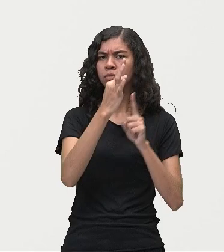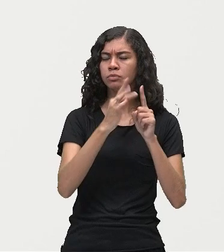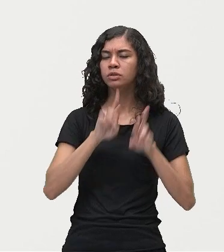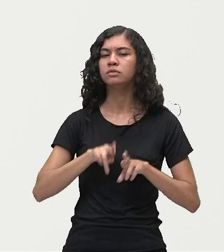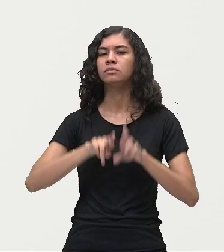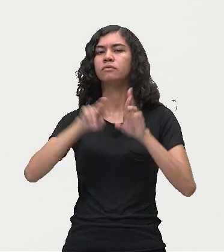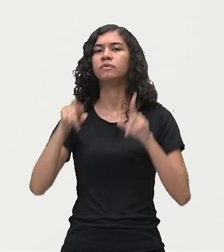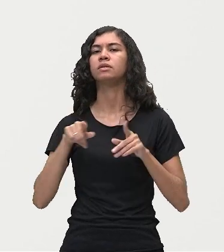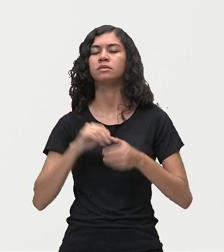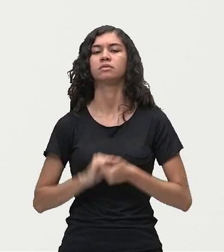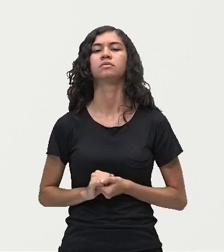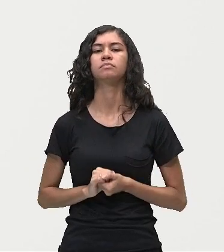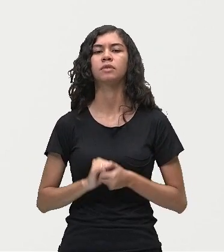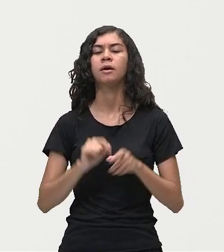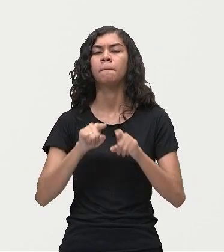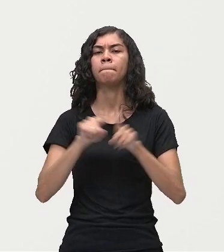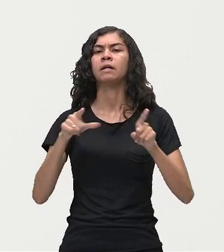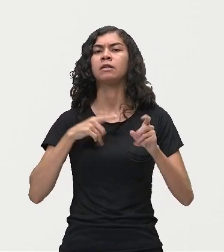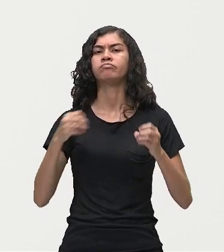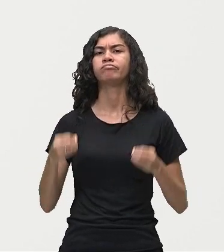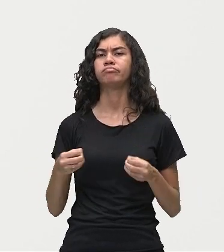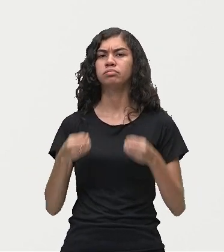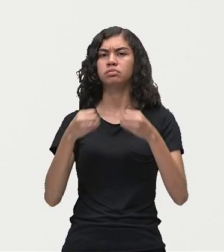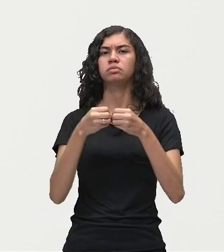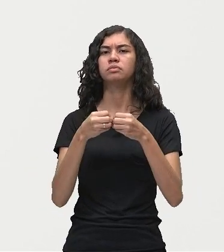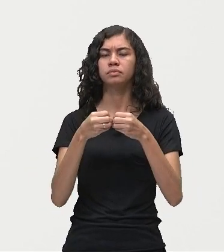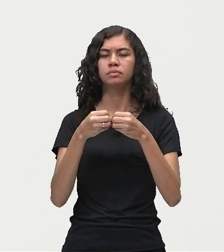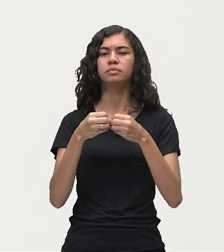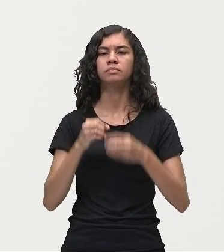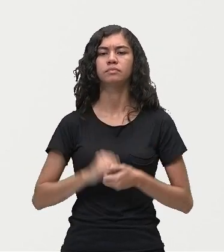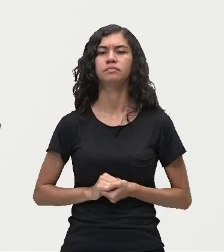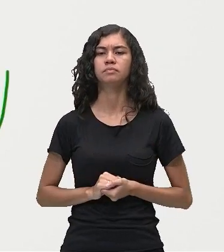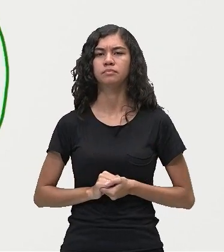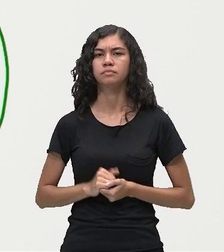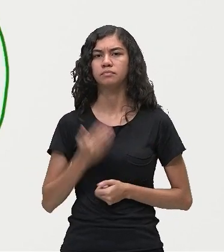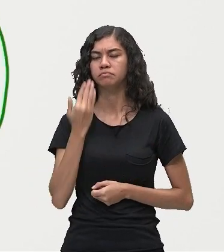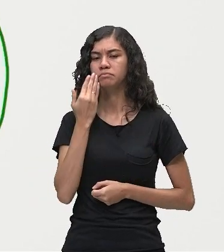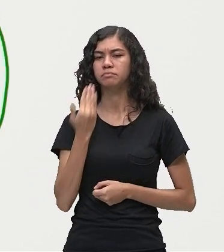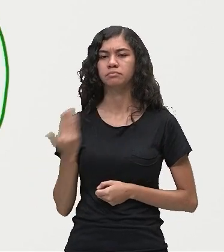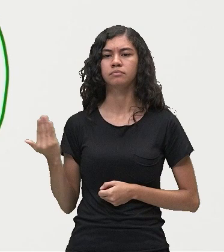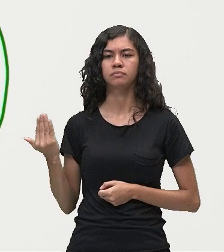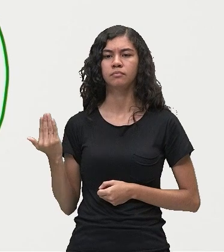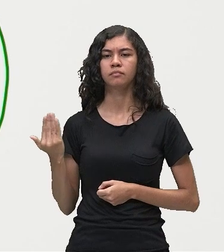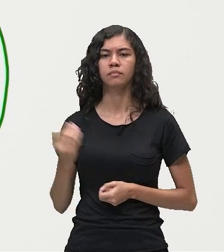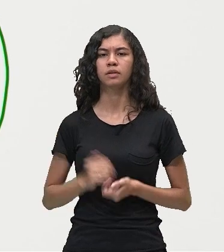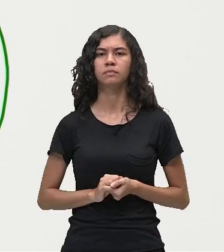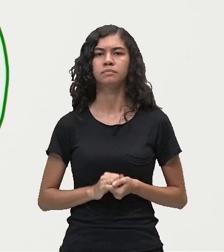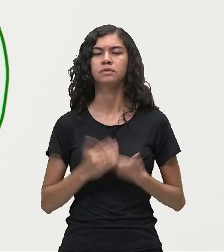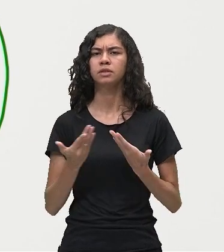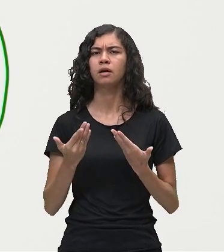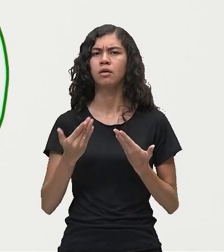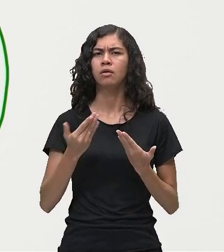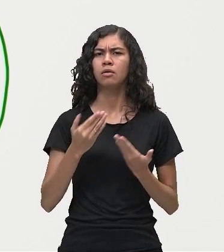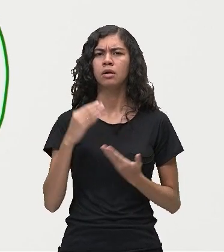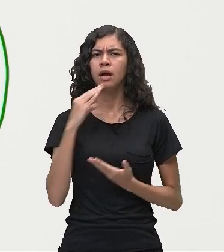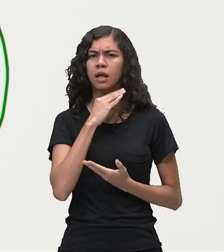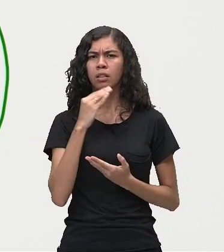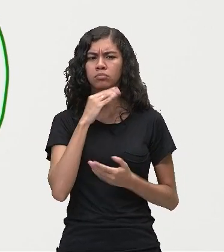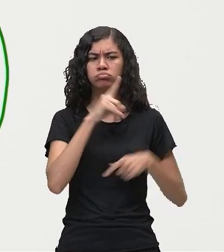corpos eles estão em contato, ó, eles estão em contato. E eles ficam, e o calor está sendo transmitido de um para o